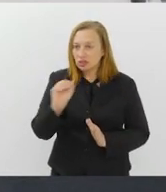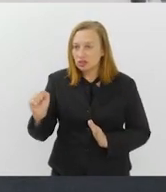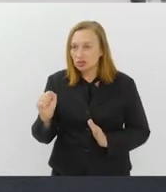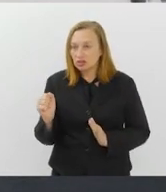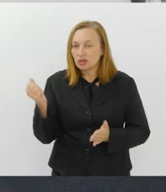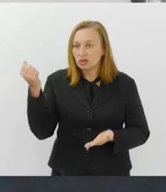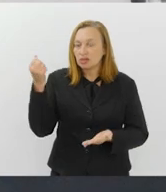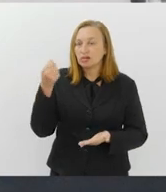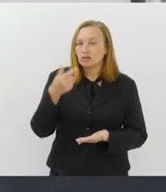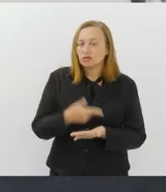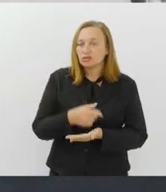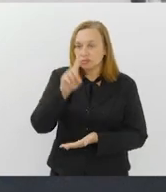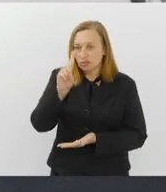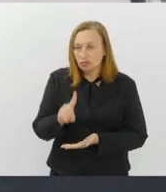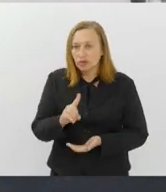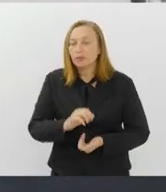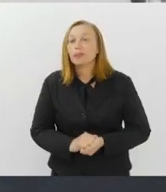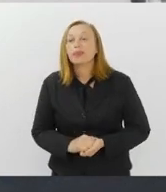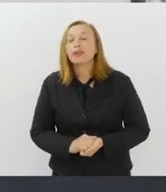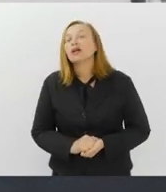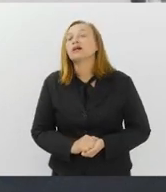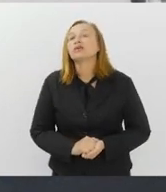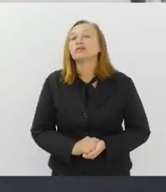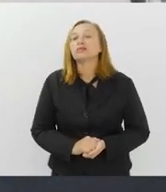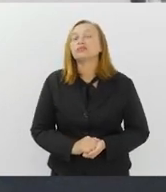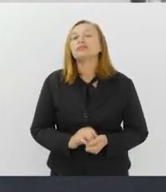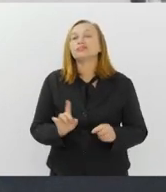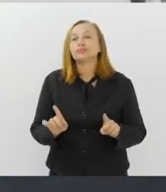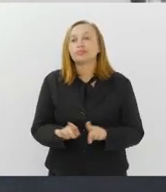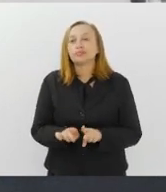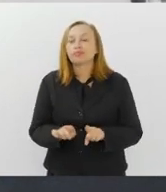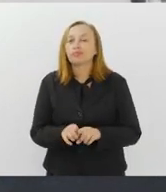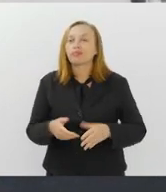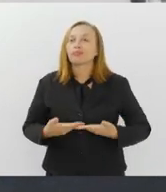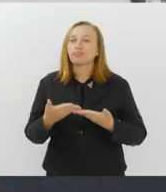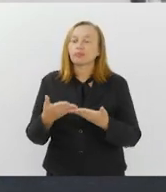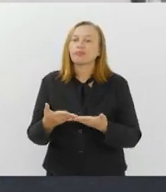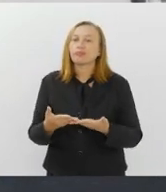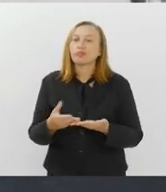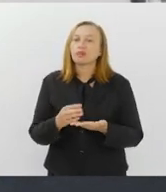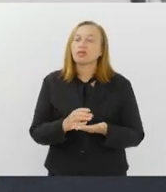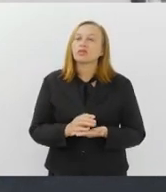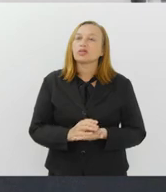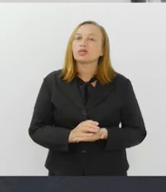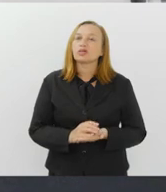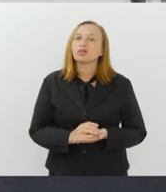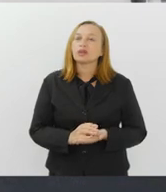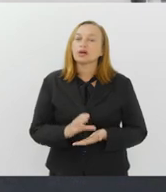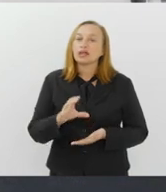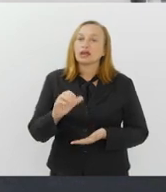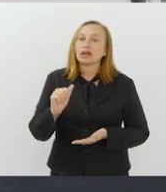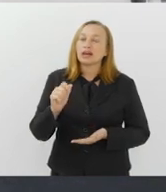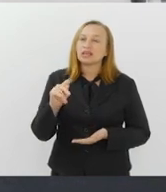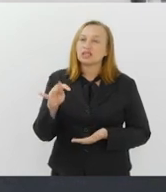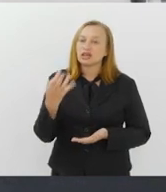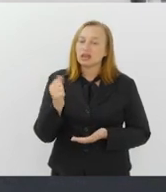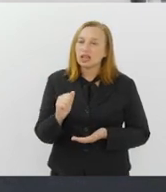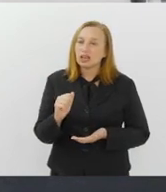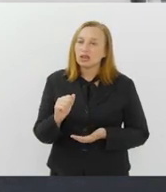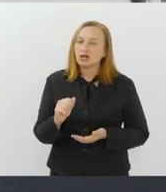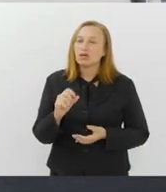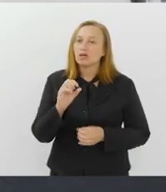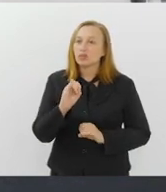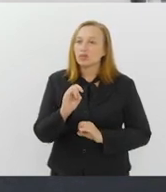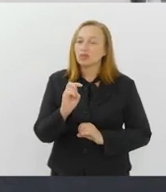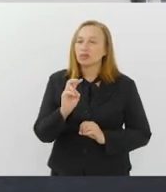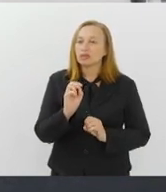exercer esse direito. Além disso, ela também oferece recursos como uma cartilha e um guia online para facilitar